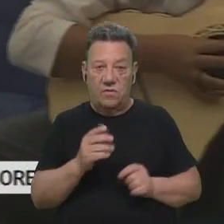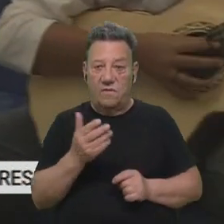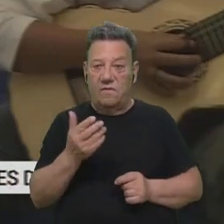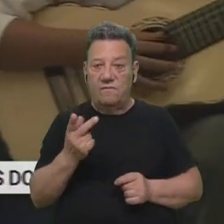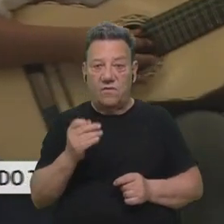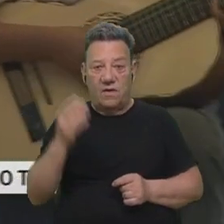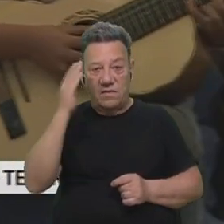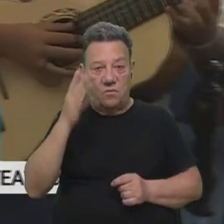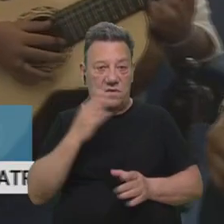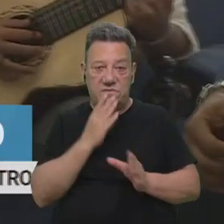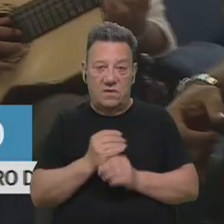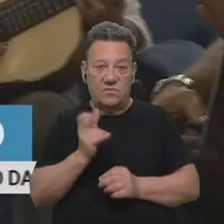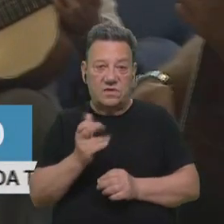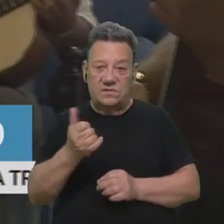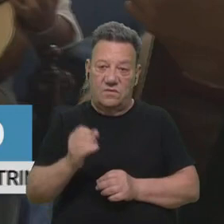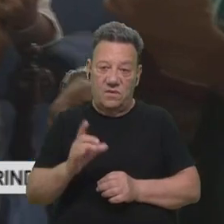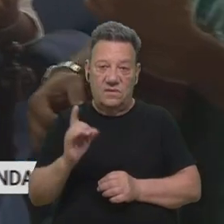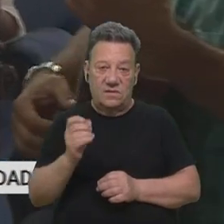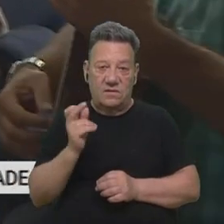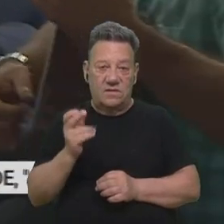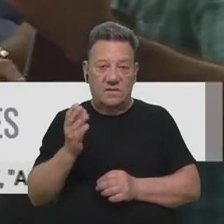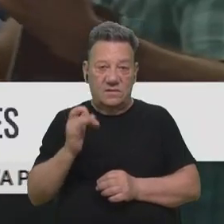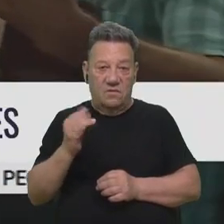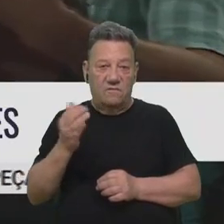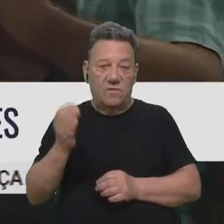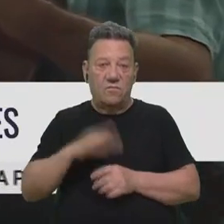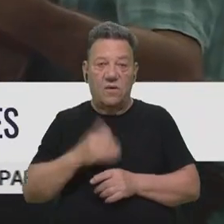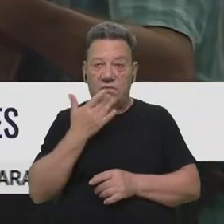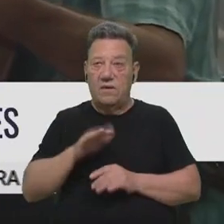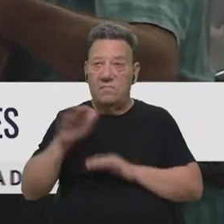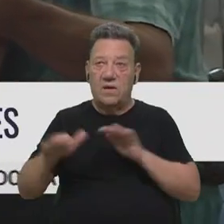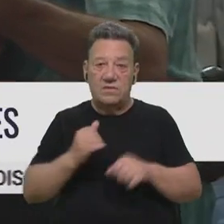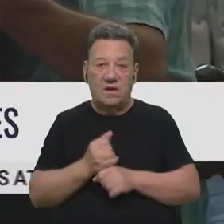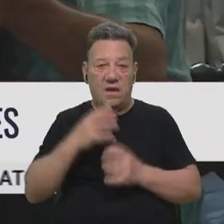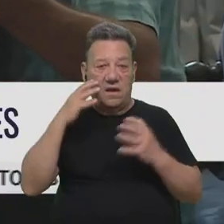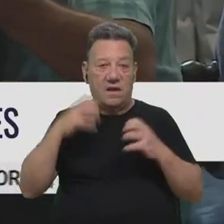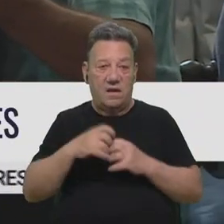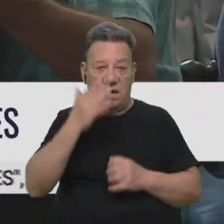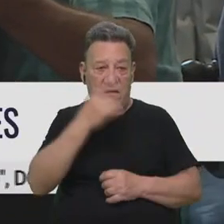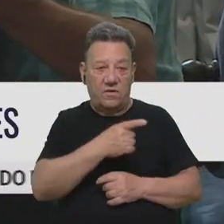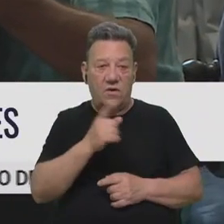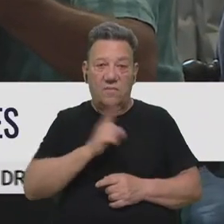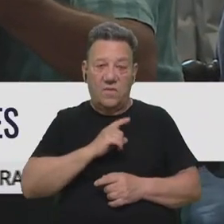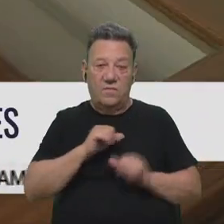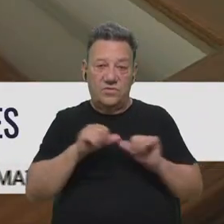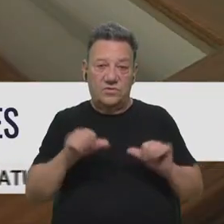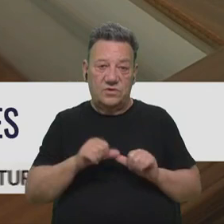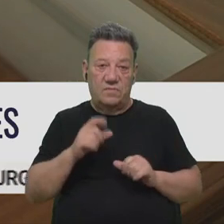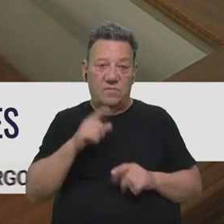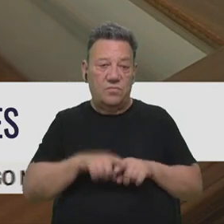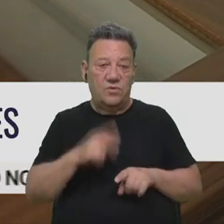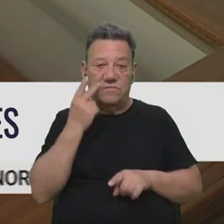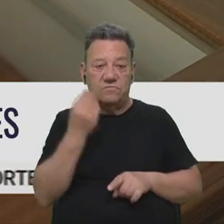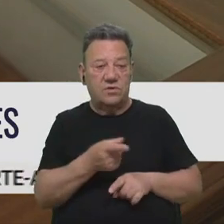desapareceu entre os anos 50 e 60 do século XX, devido à imigração, à guerra colonial e ao próprio regime que não via com bons